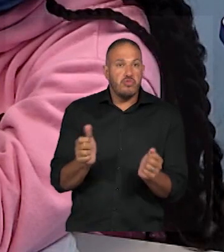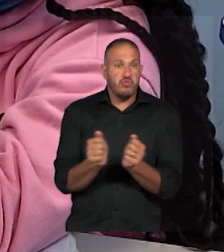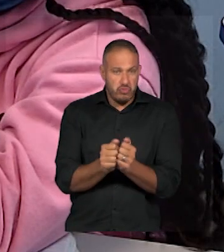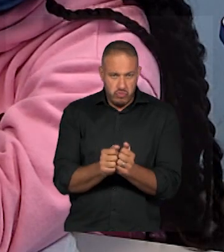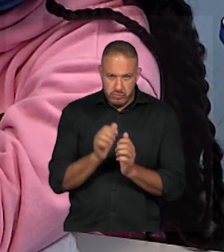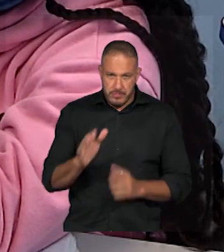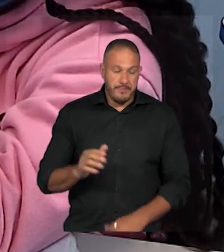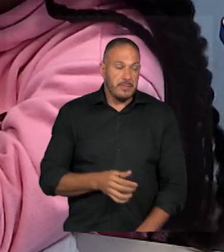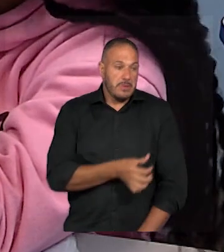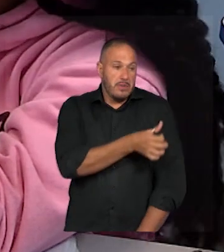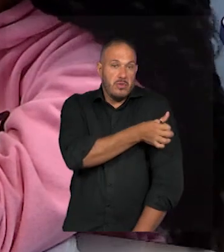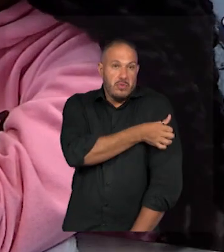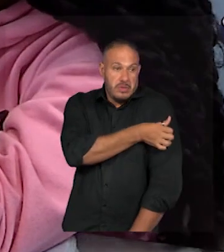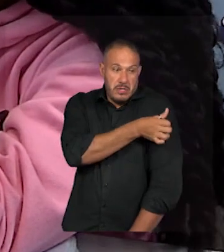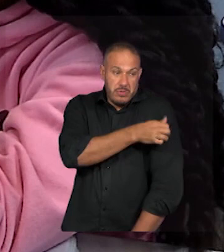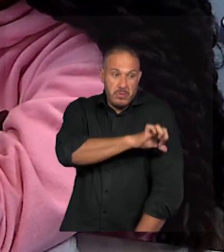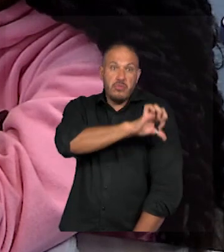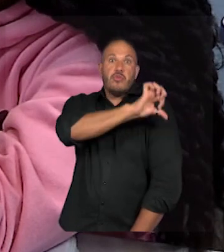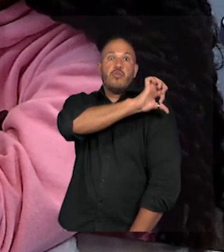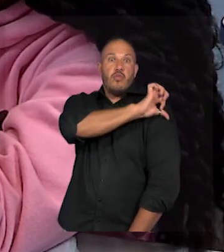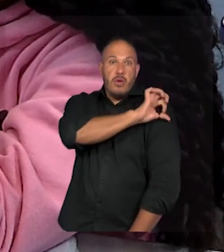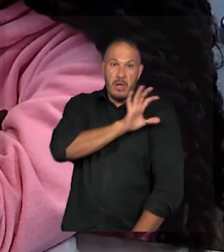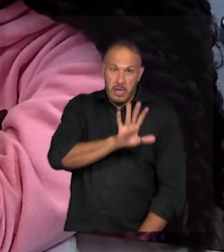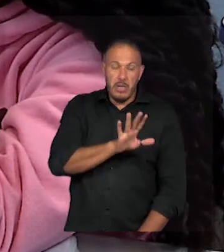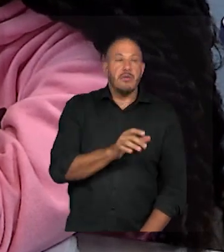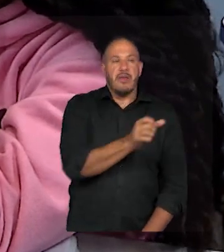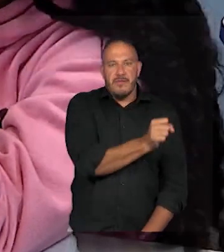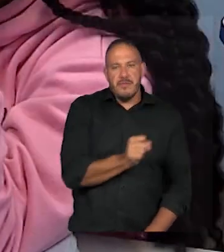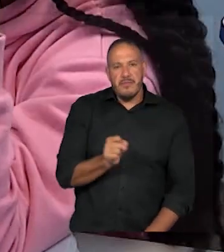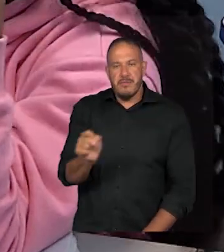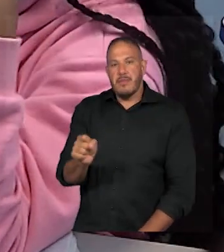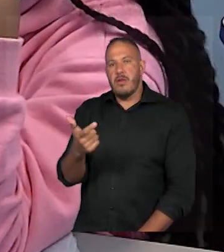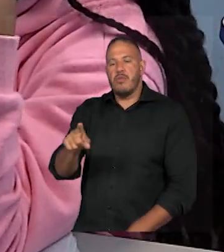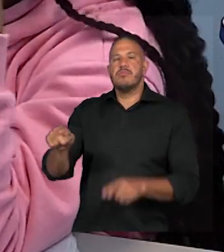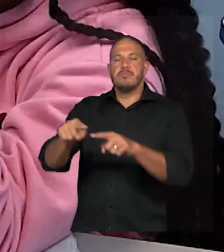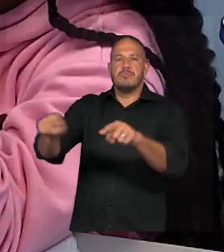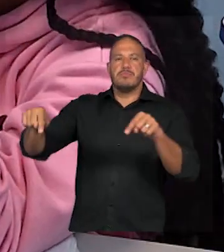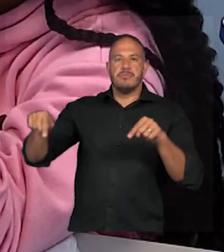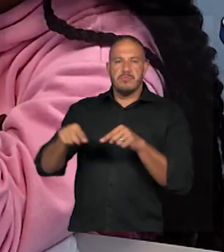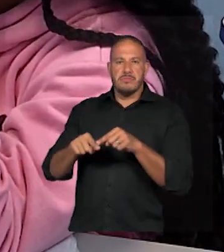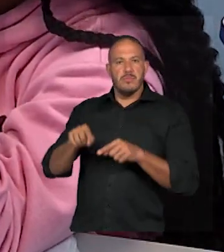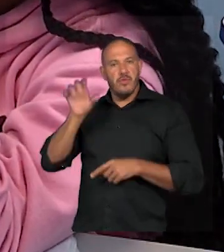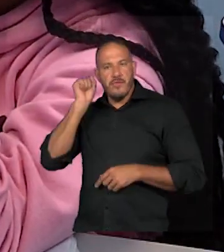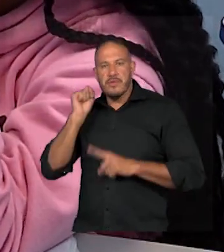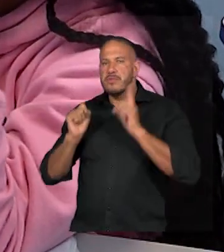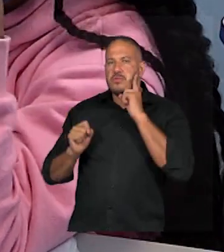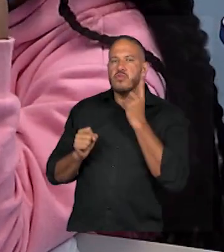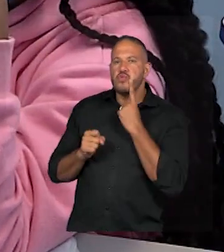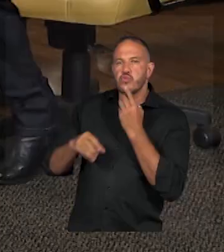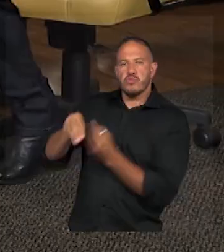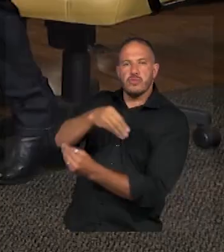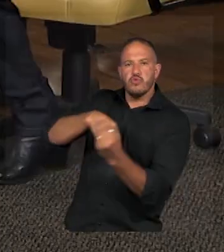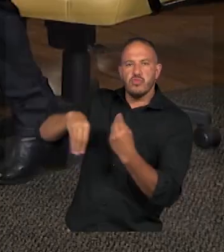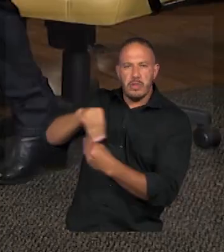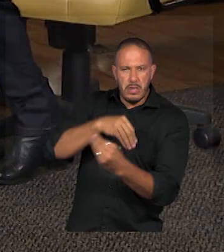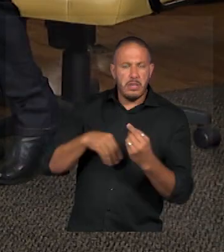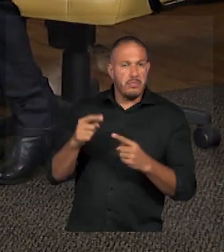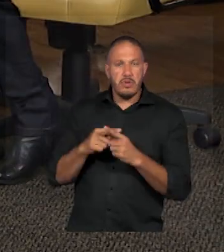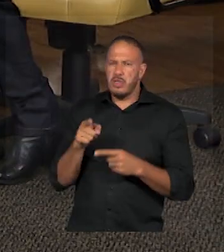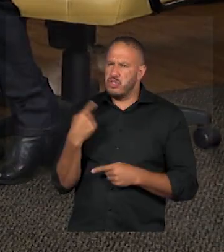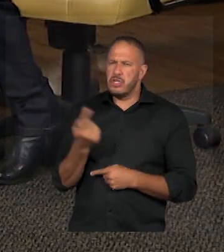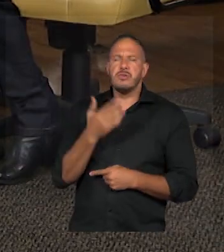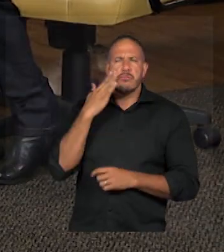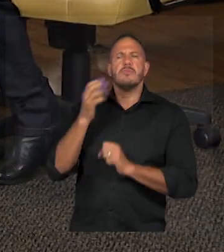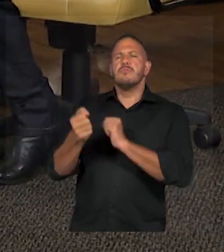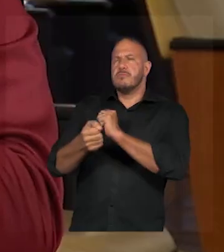Do 6º ao 9º ano, eles vão para a sala regular, surdos e ouvintes. Porque a gente entende que a Libras dele já